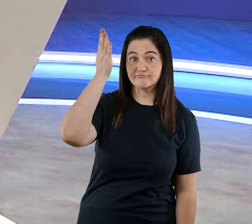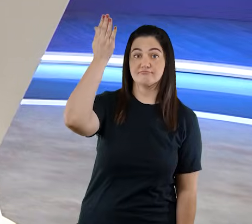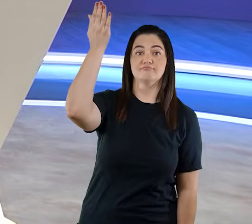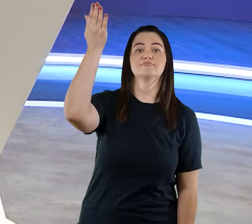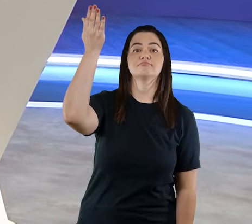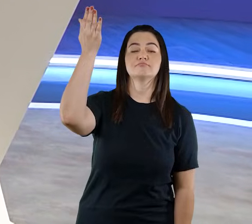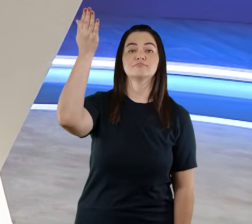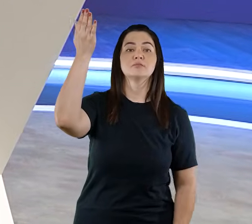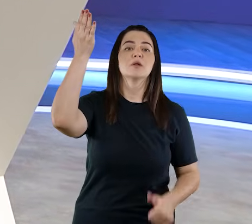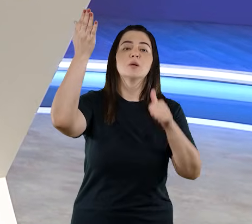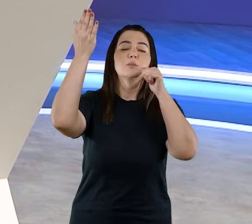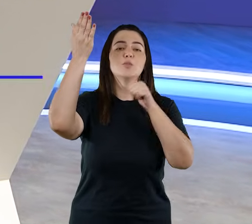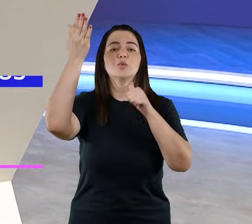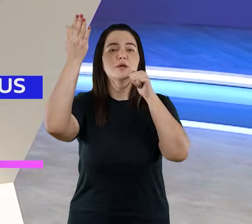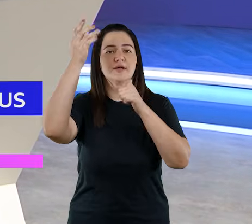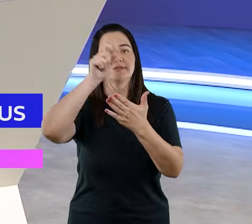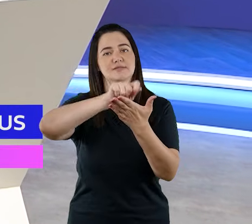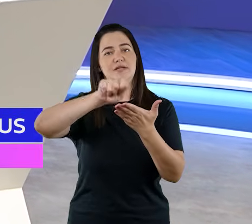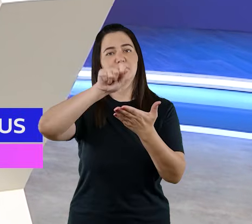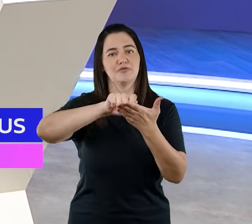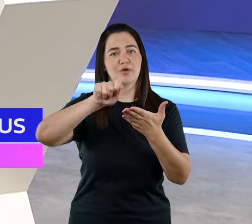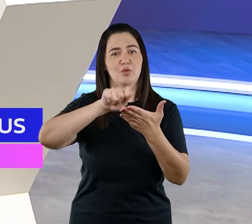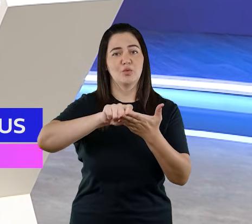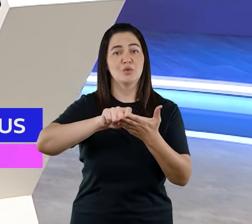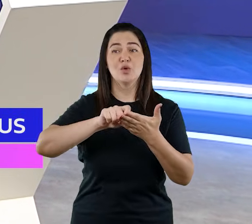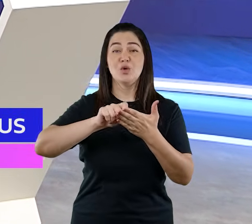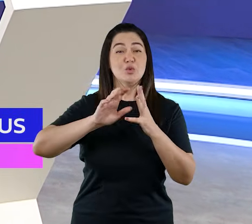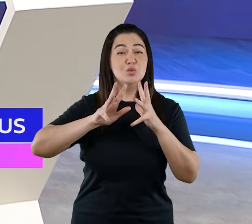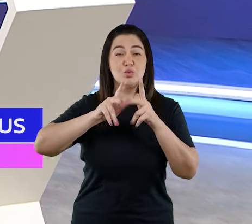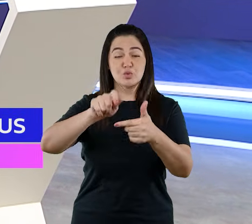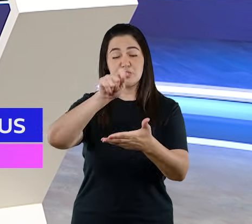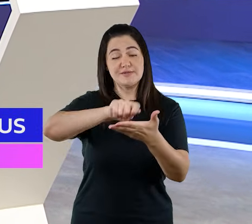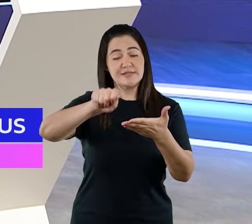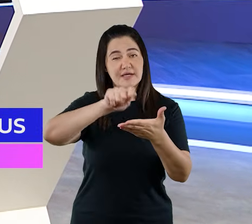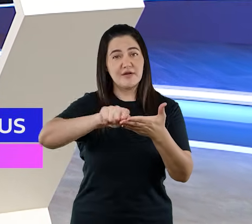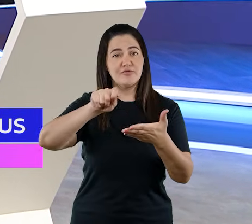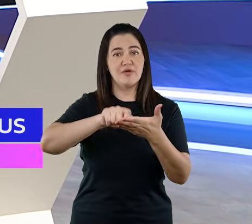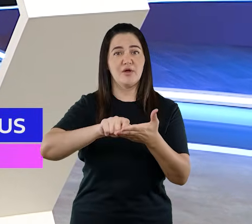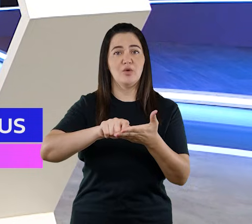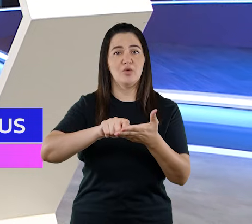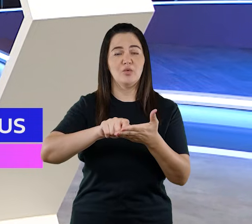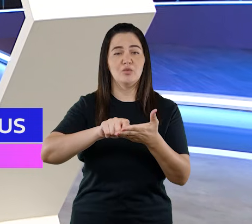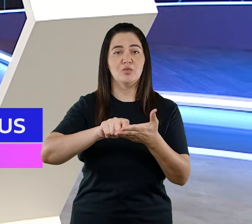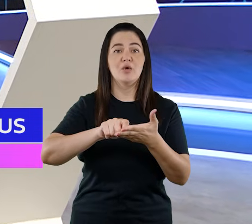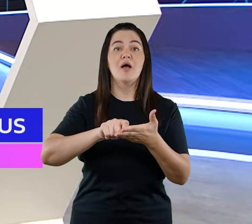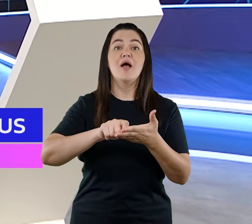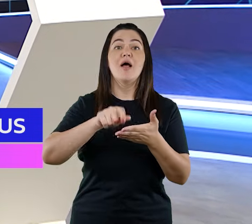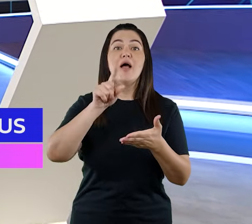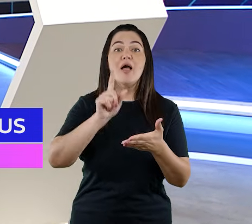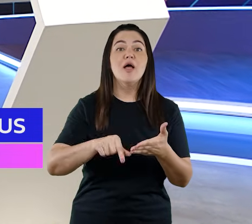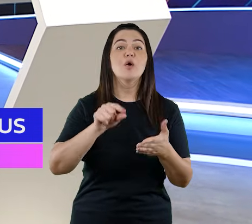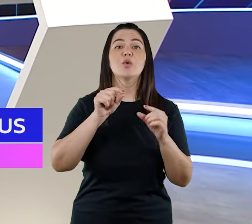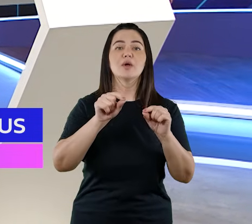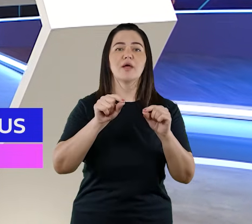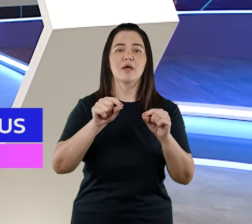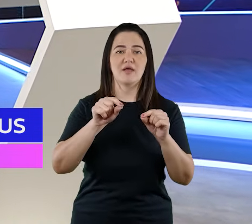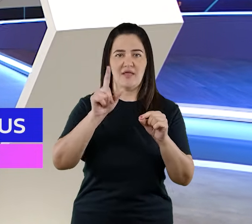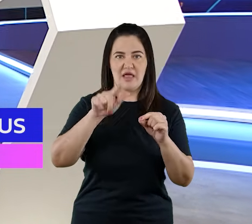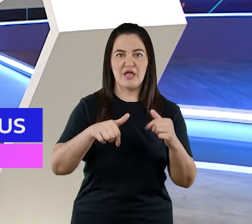Ellen White, ela escreveu, e tudo o que ela escreveu não serve